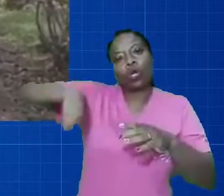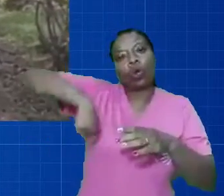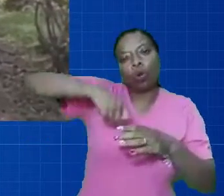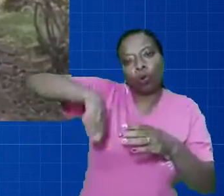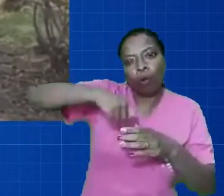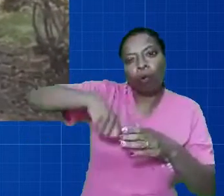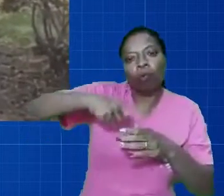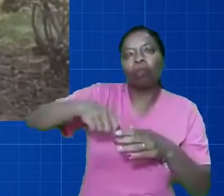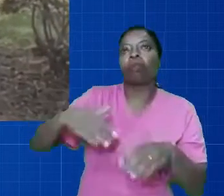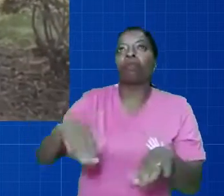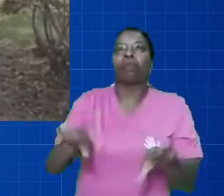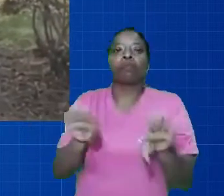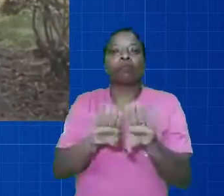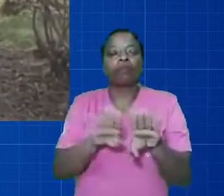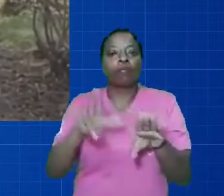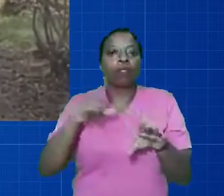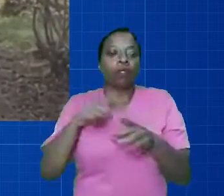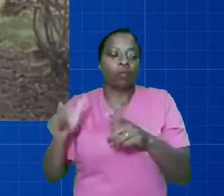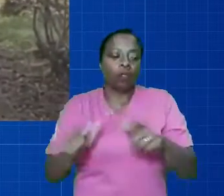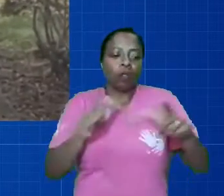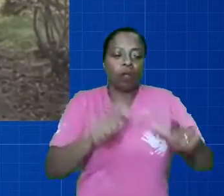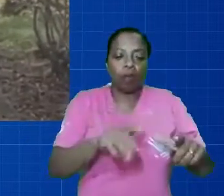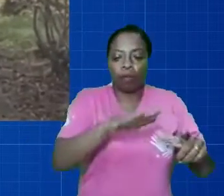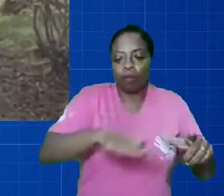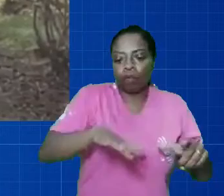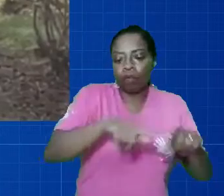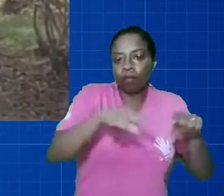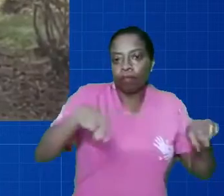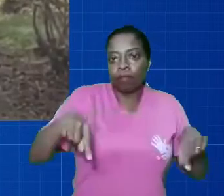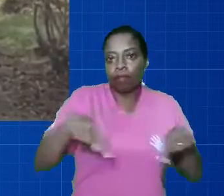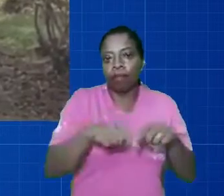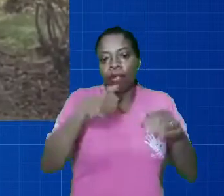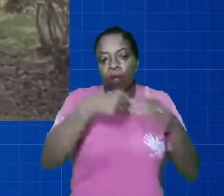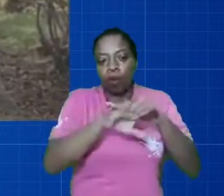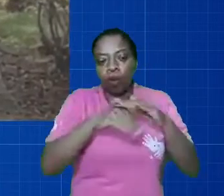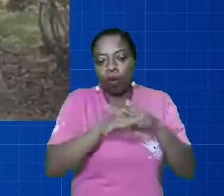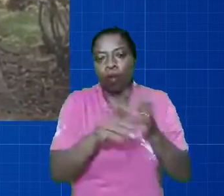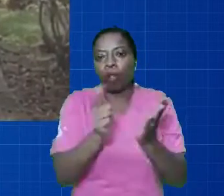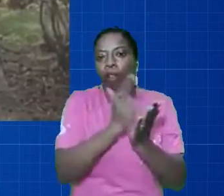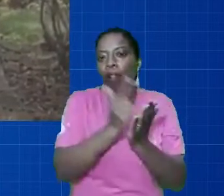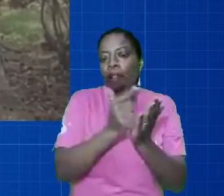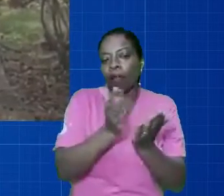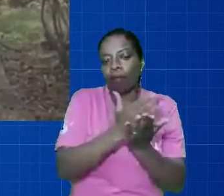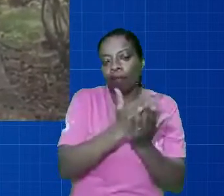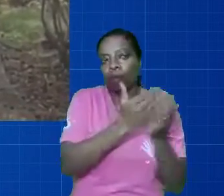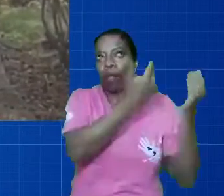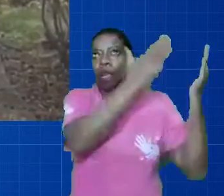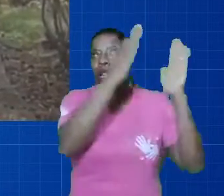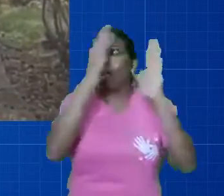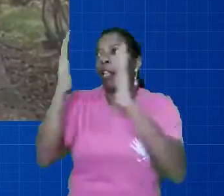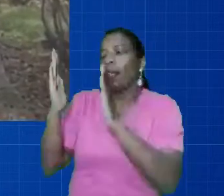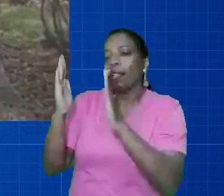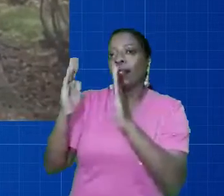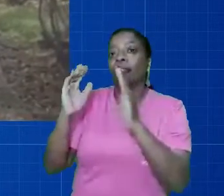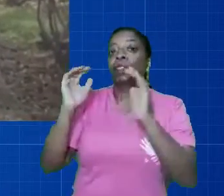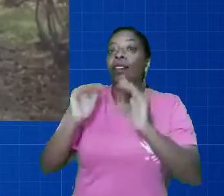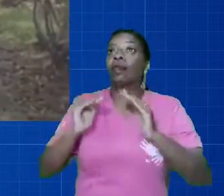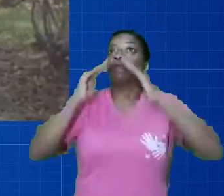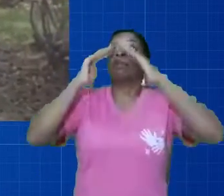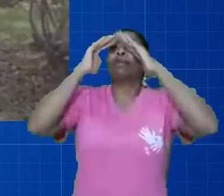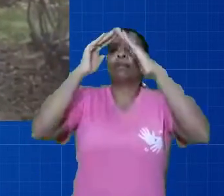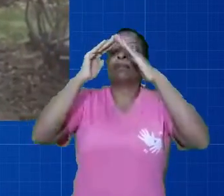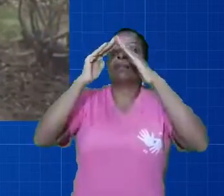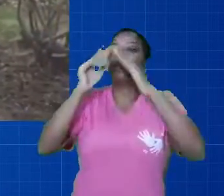também para armazenar livros, como uma pequena biblioteca. E na parte superior, que a gente pode ver aquelas janelas